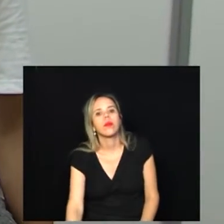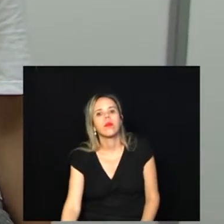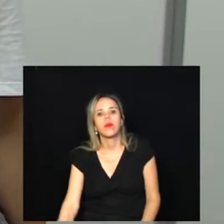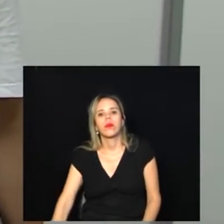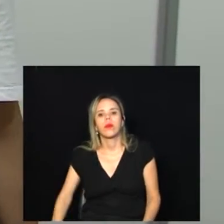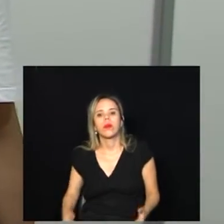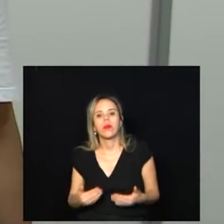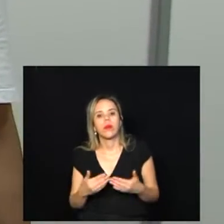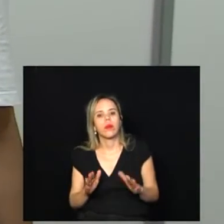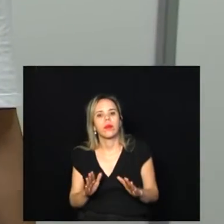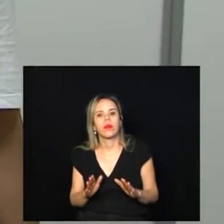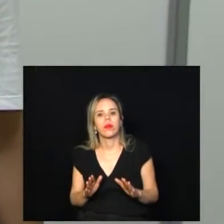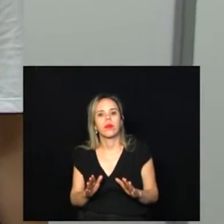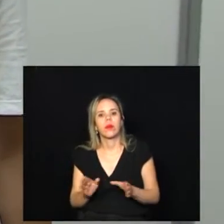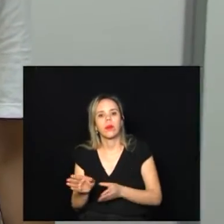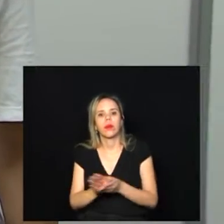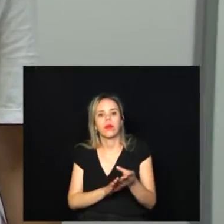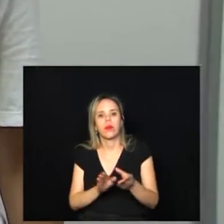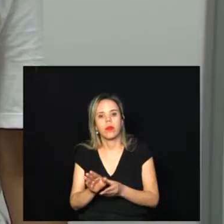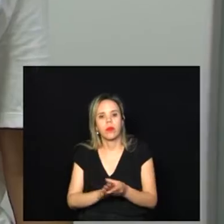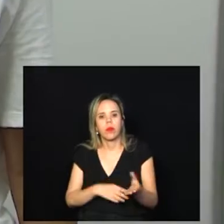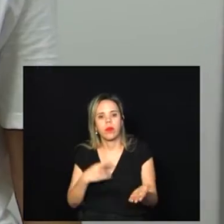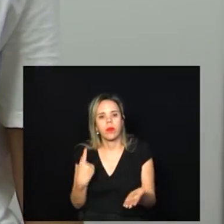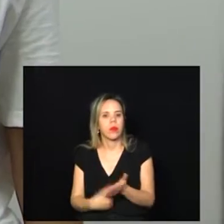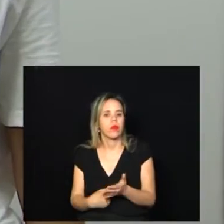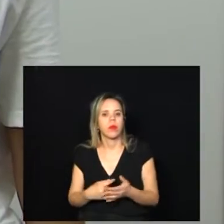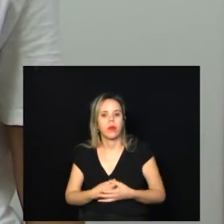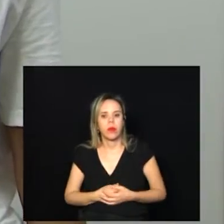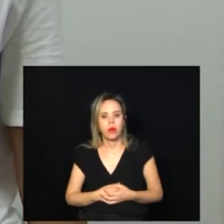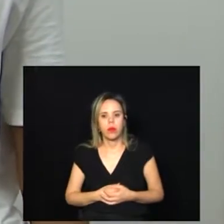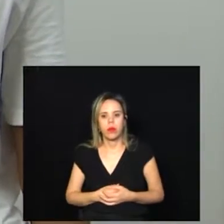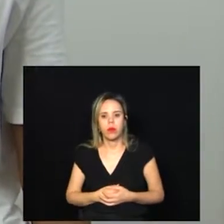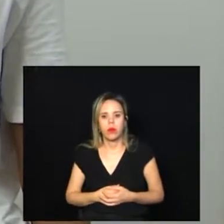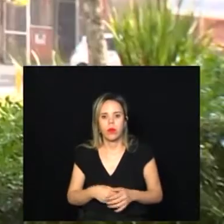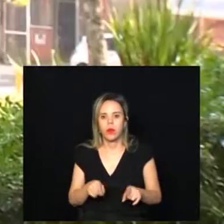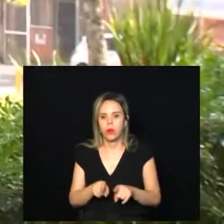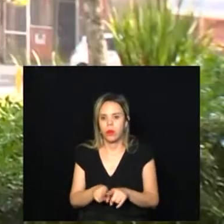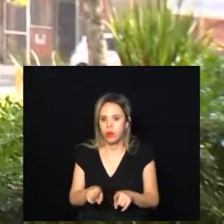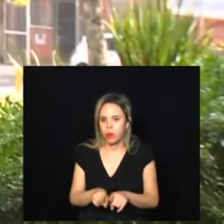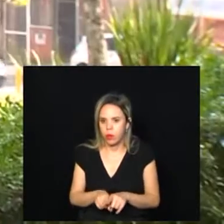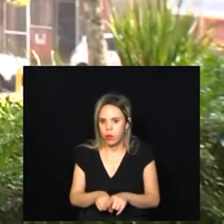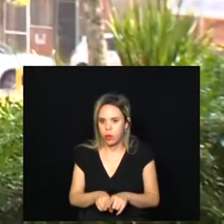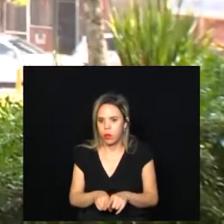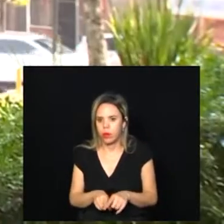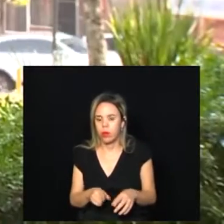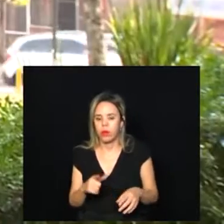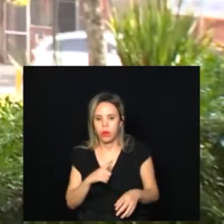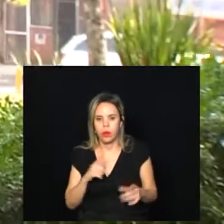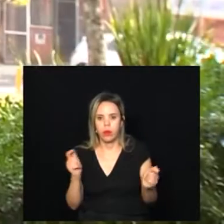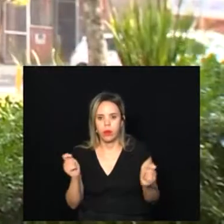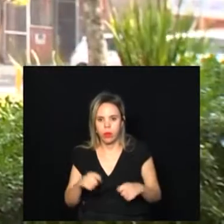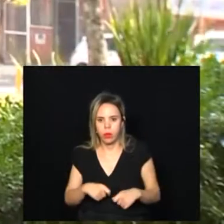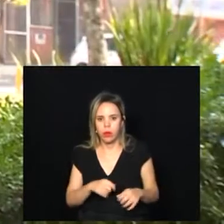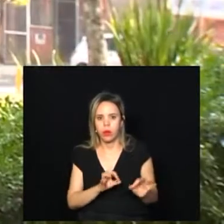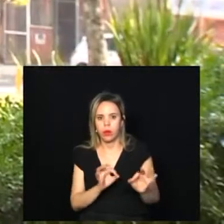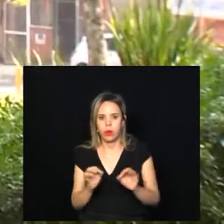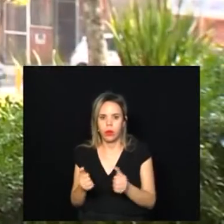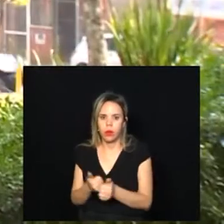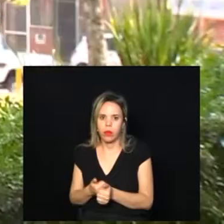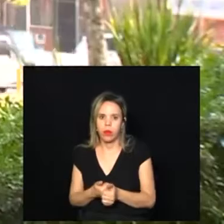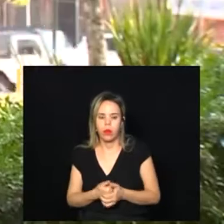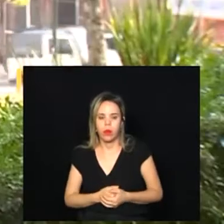abertos, orientação para o agendamento e ali também pode ser